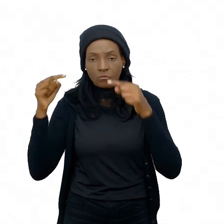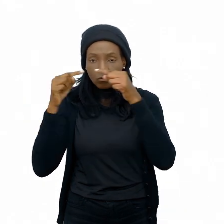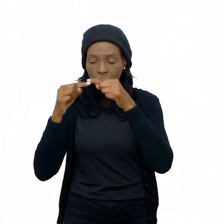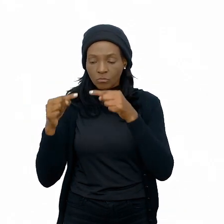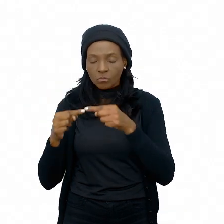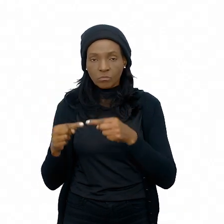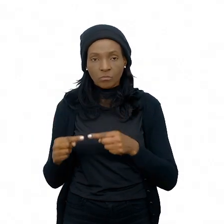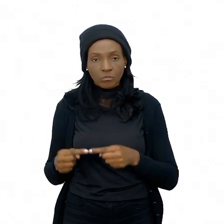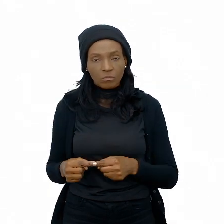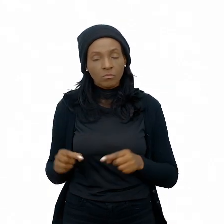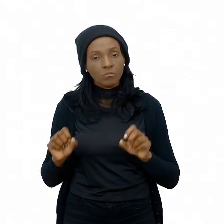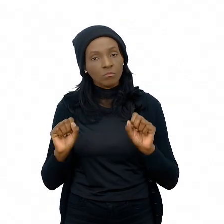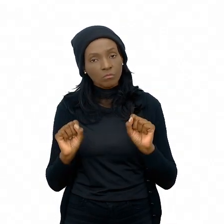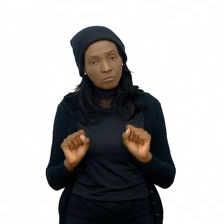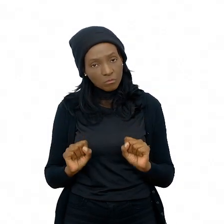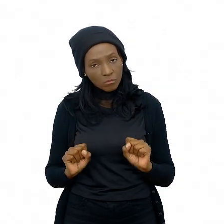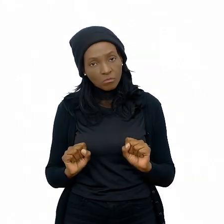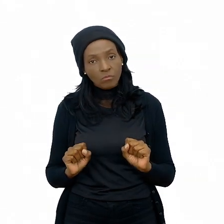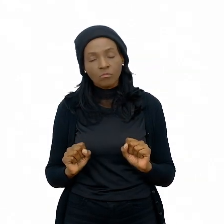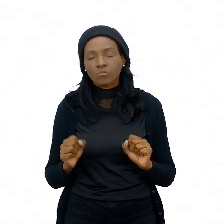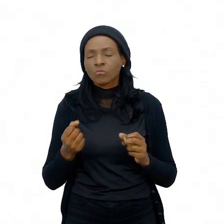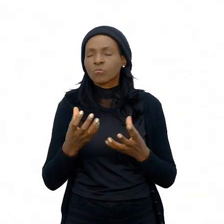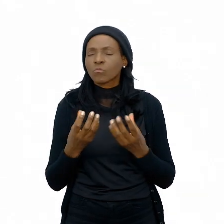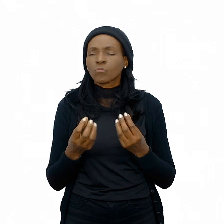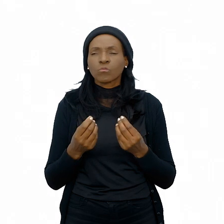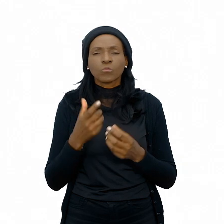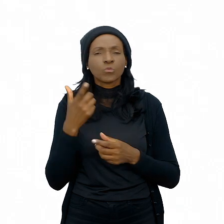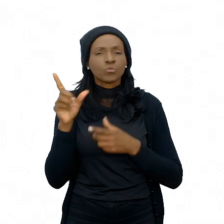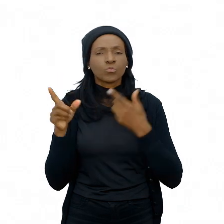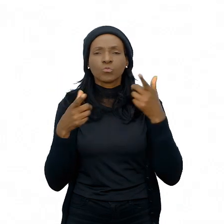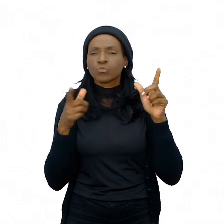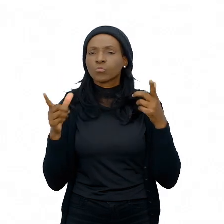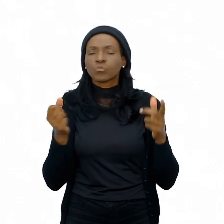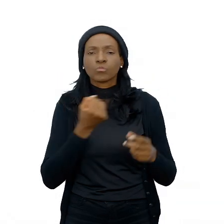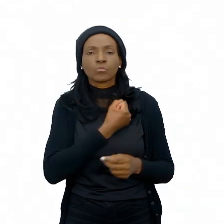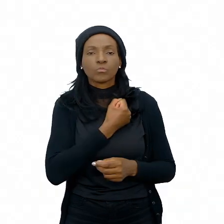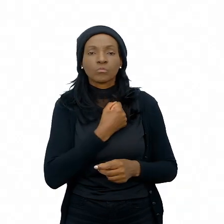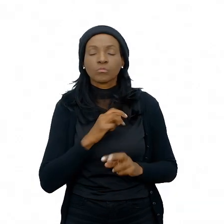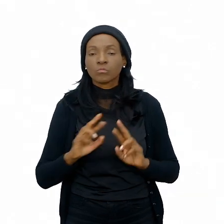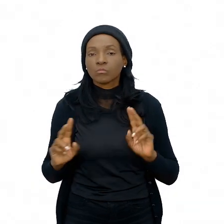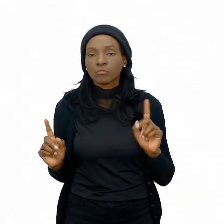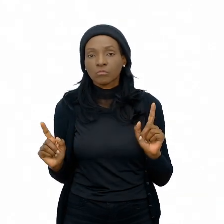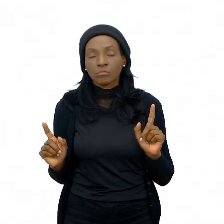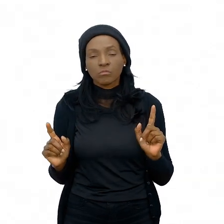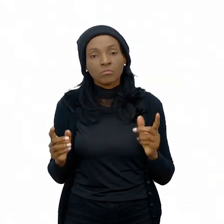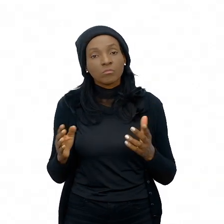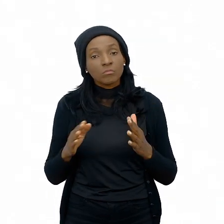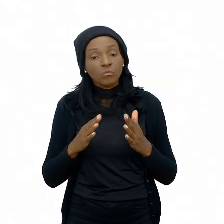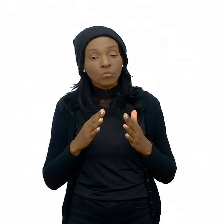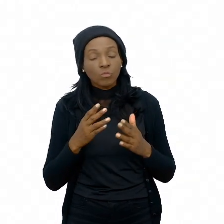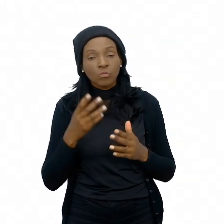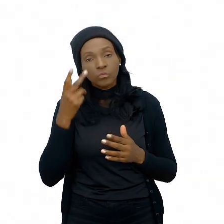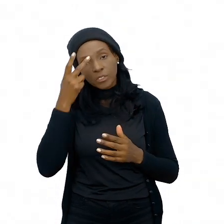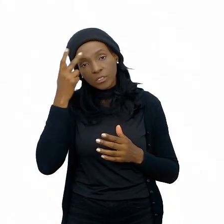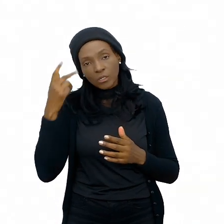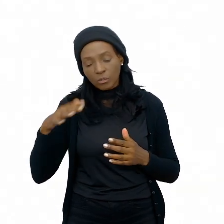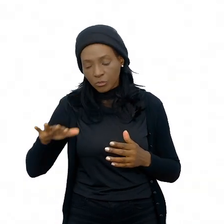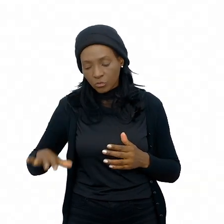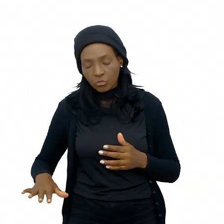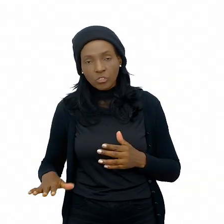combinados podem formar infinitos números. Ou seja, nossos estudantes precisam compreender